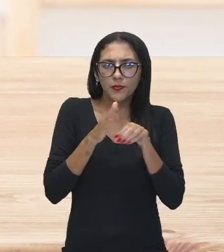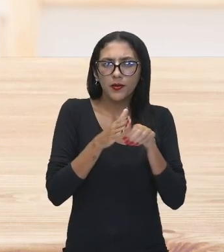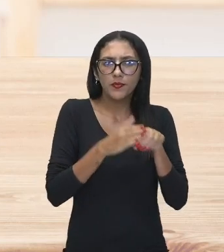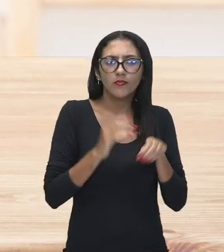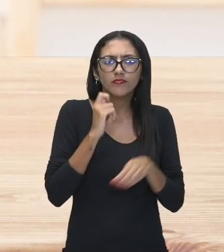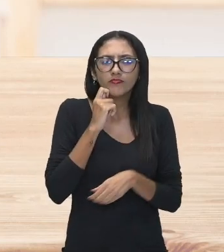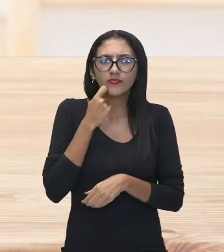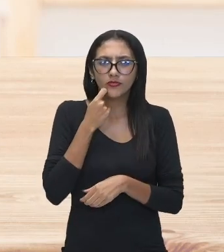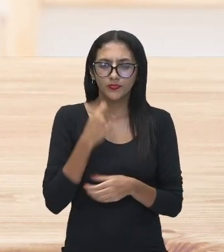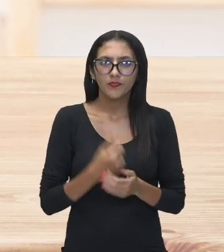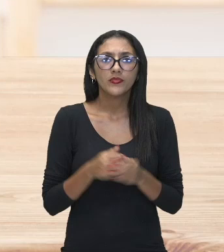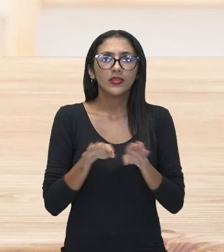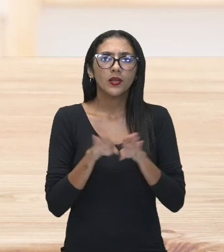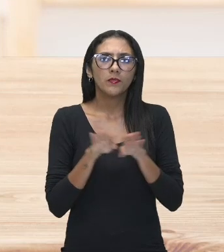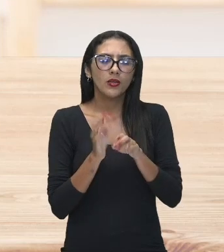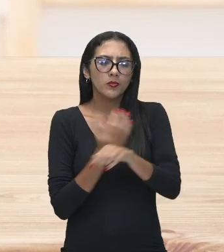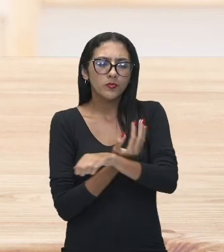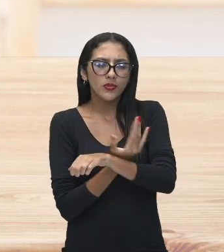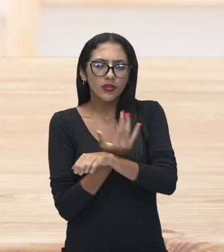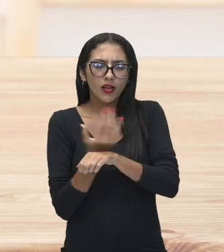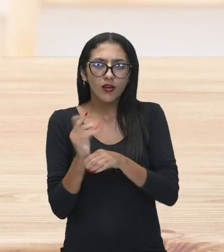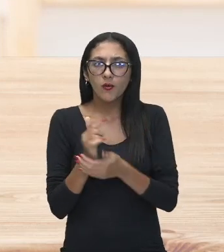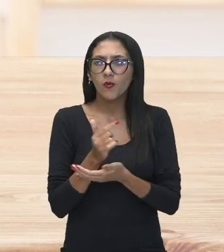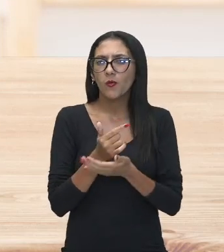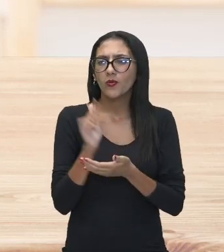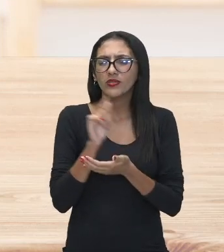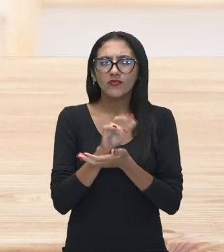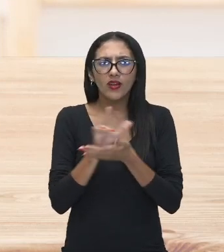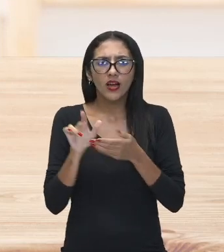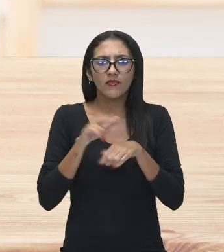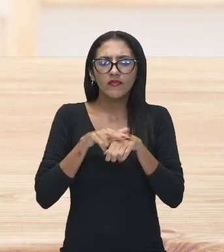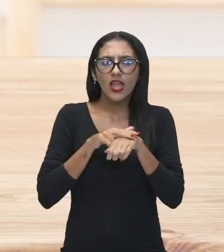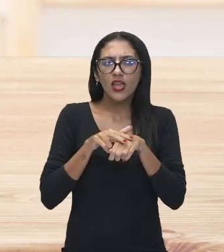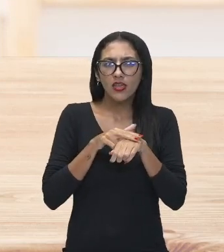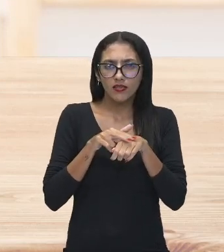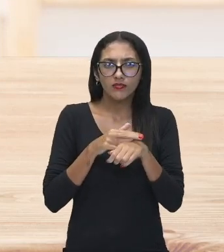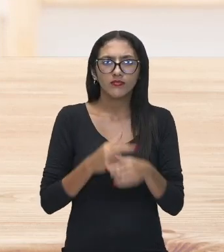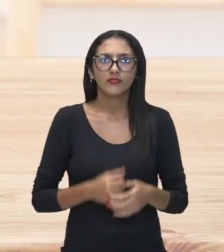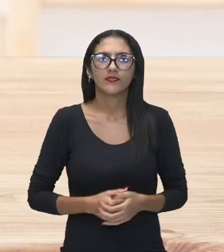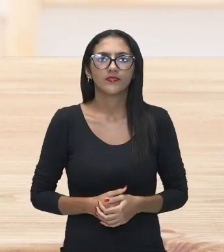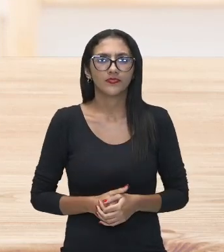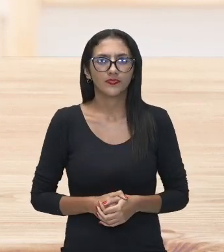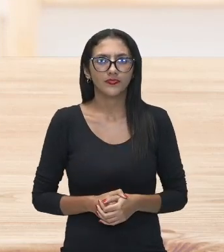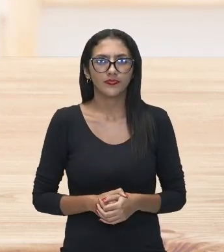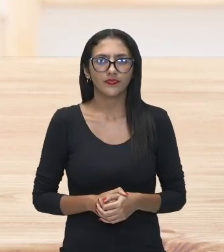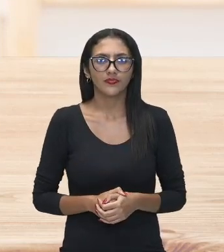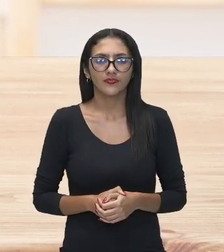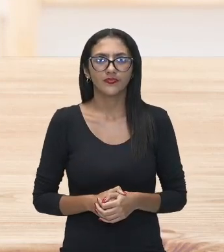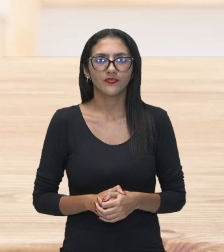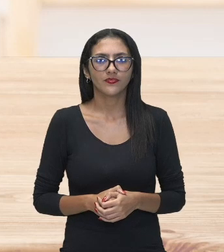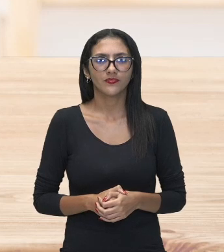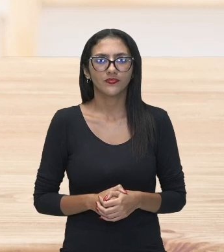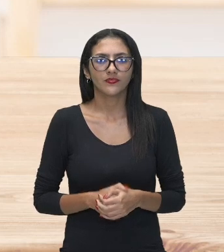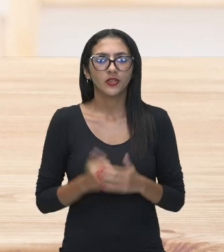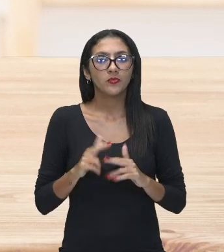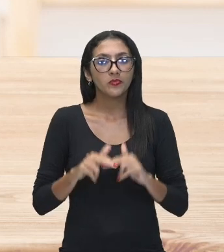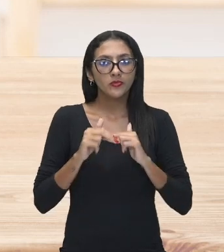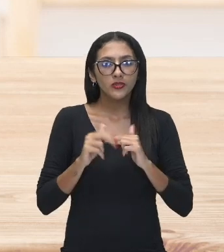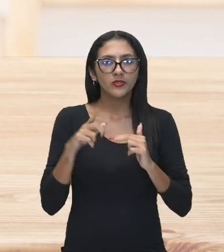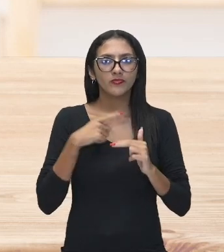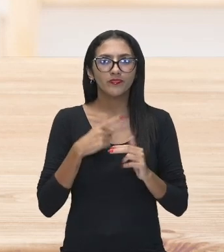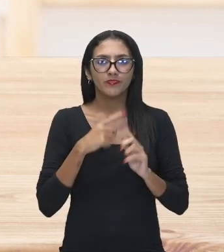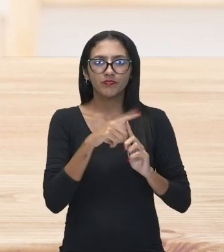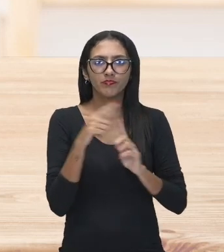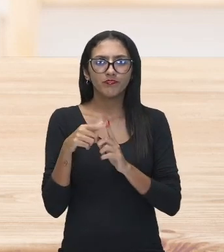também, do hortelã, do pinho. Então aí a gente encontra alguns óleos essenciais. Então é por isso, esses